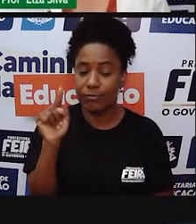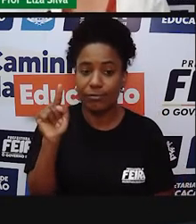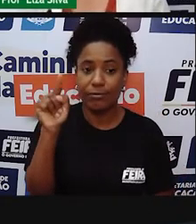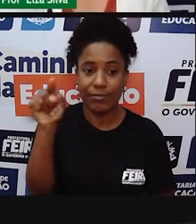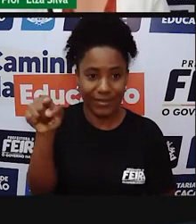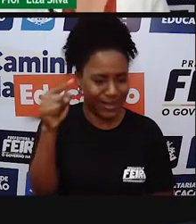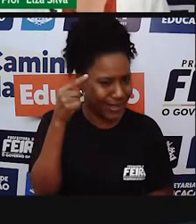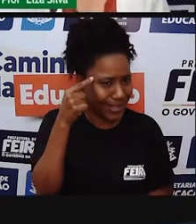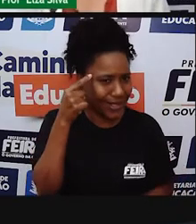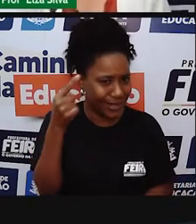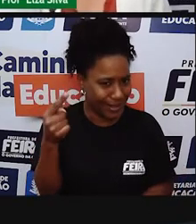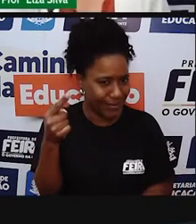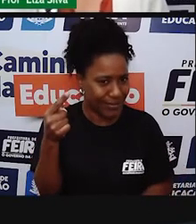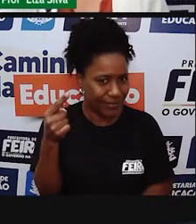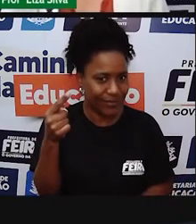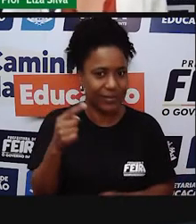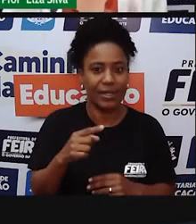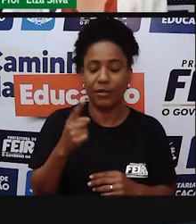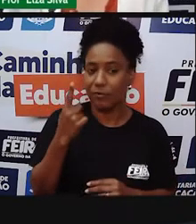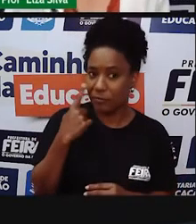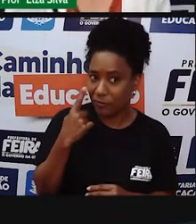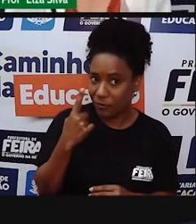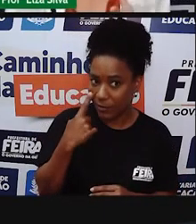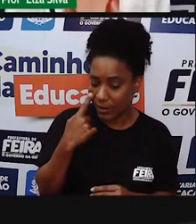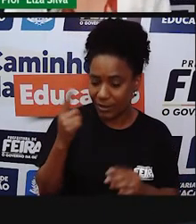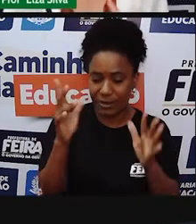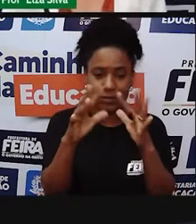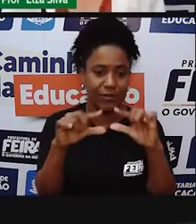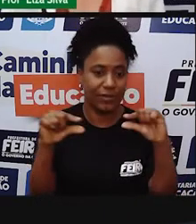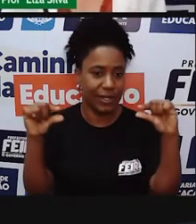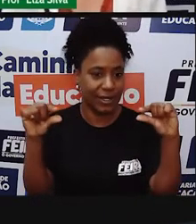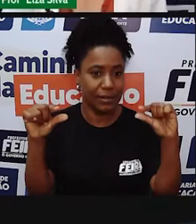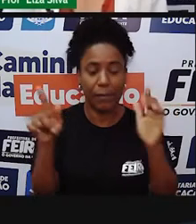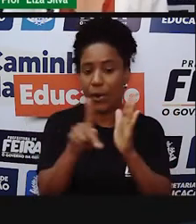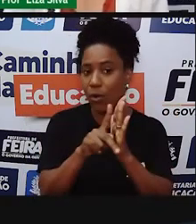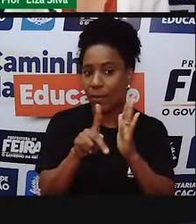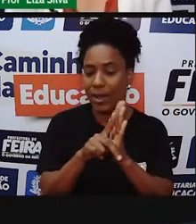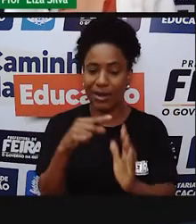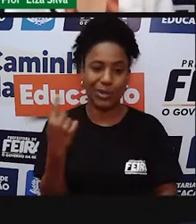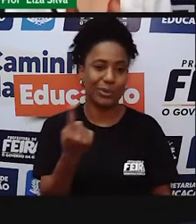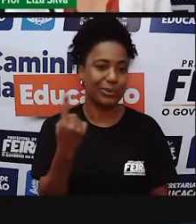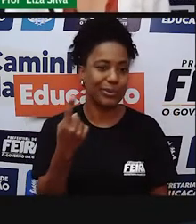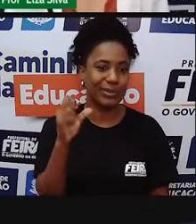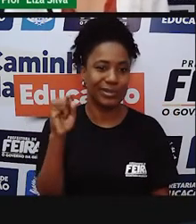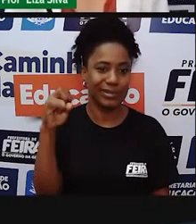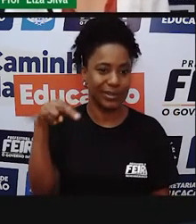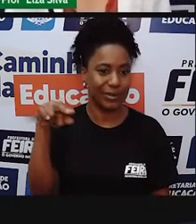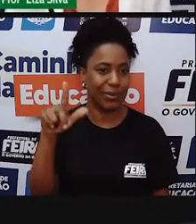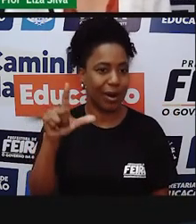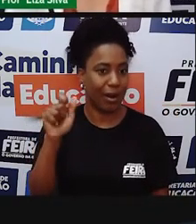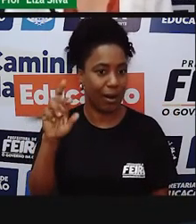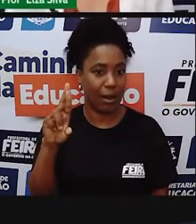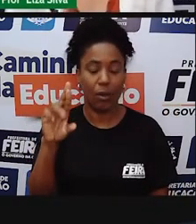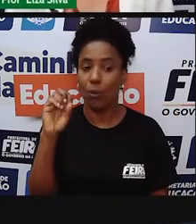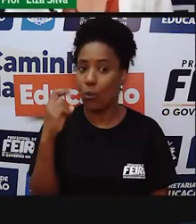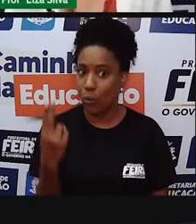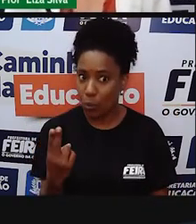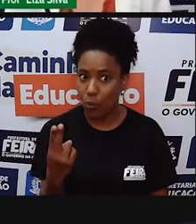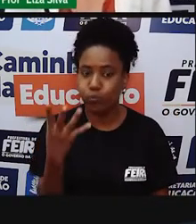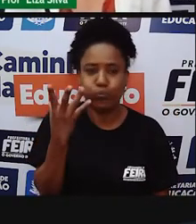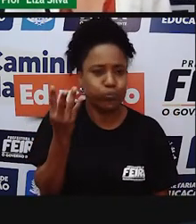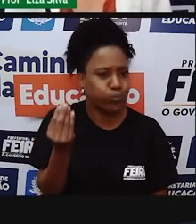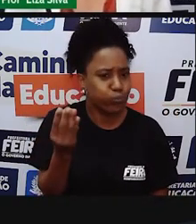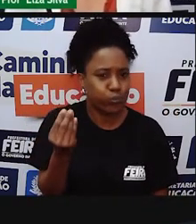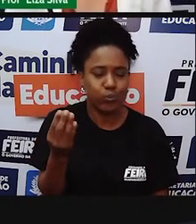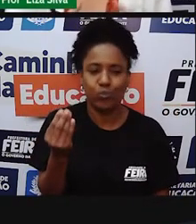utilizar. Observando se a sua frase está no singular ou se está no plural. E